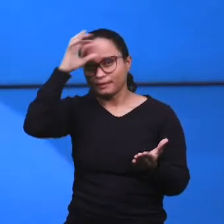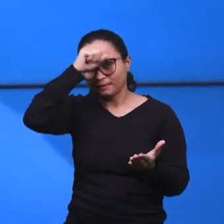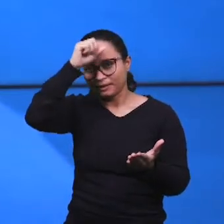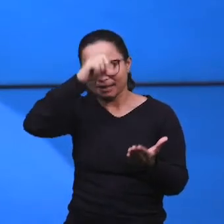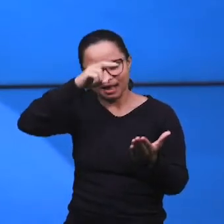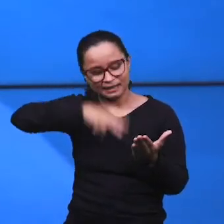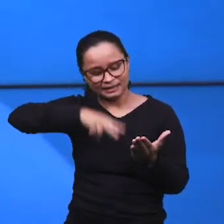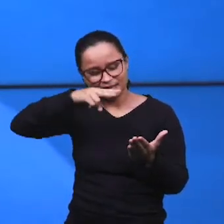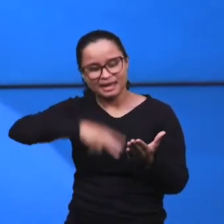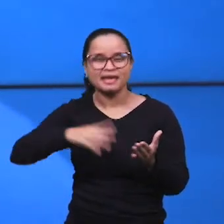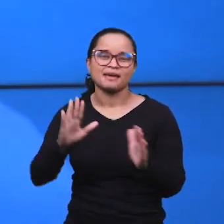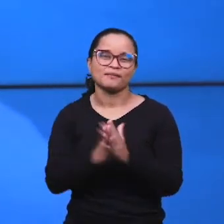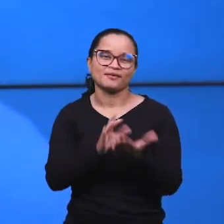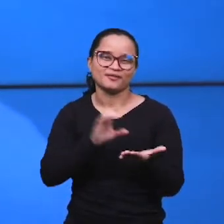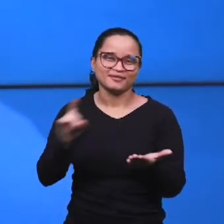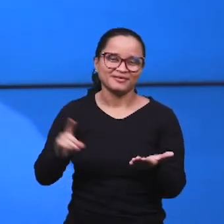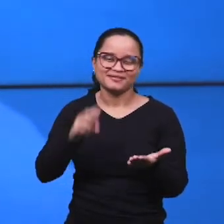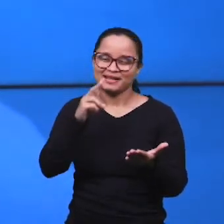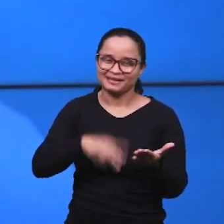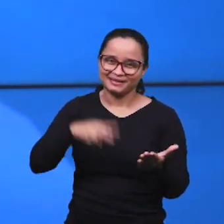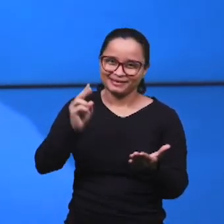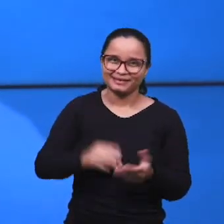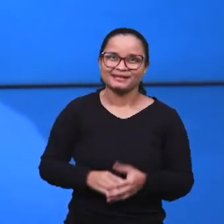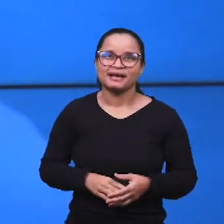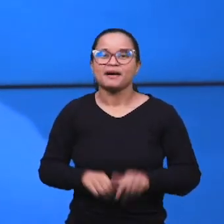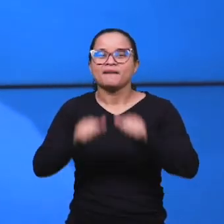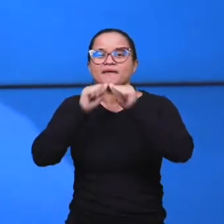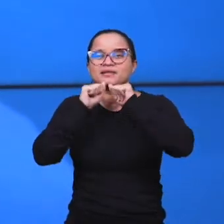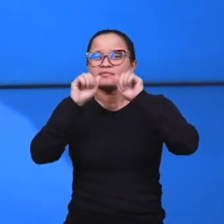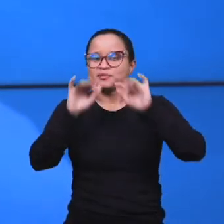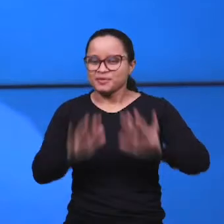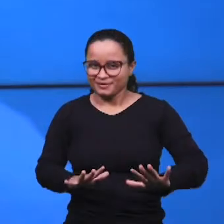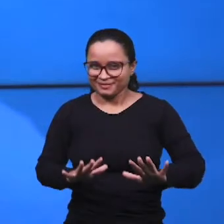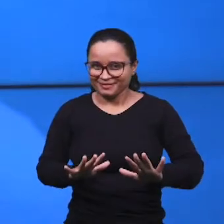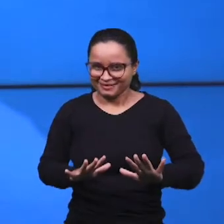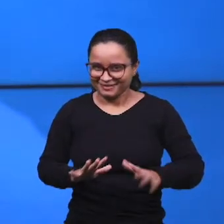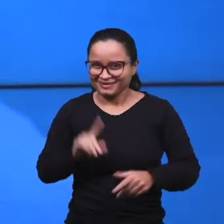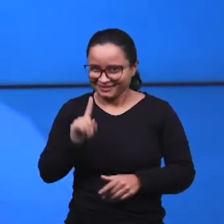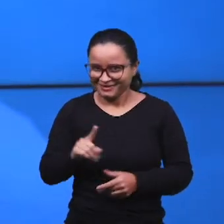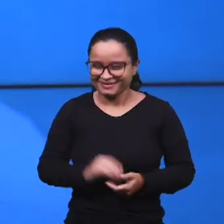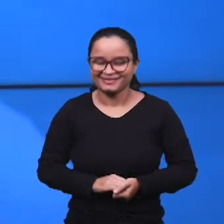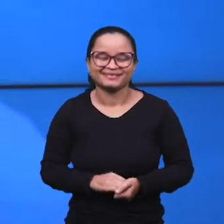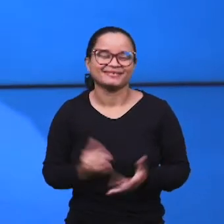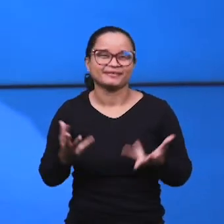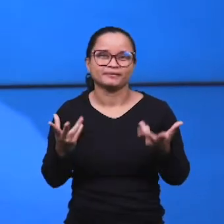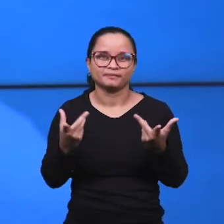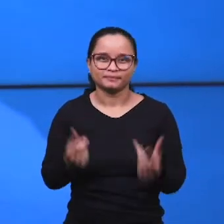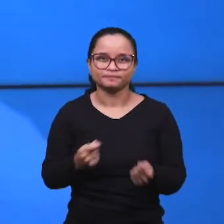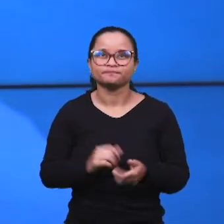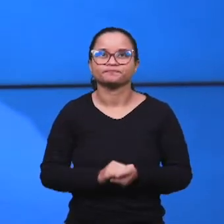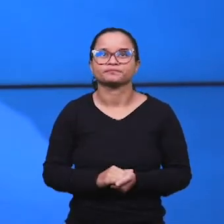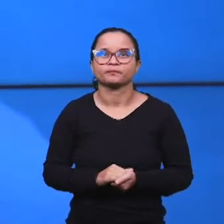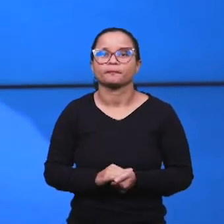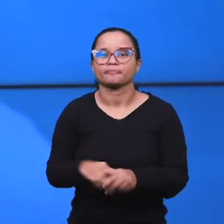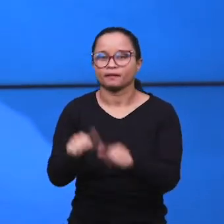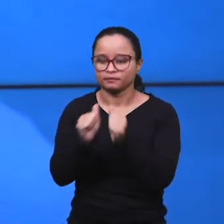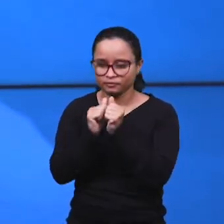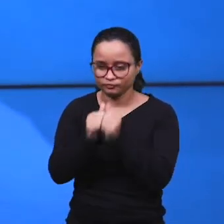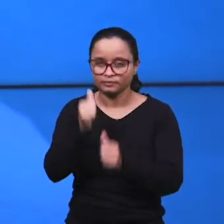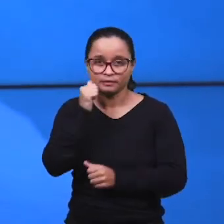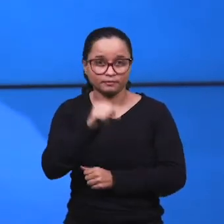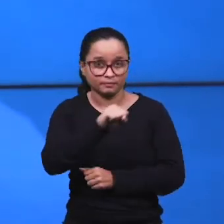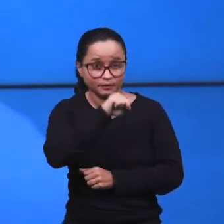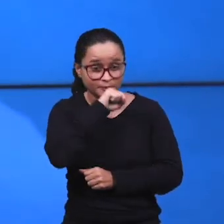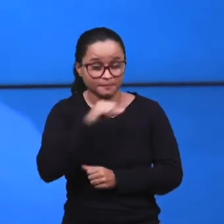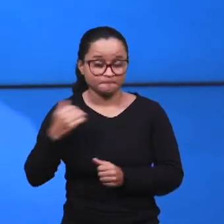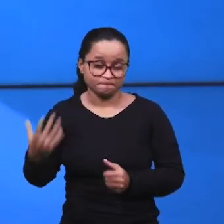aprender a ler a Bíblia, e vai ler a Bíblia, e vai ser uma grande bênção, né, Joaquim? Que maravilha, acompanhando aí o que a